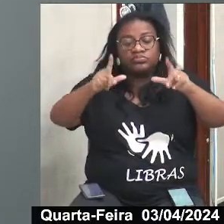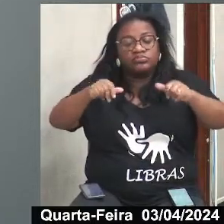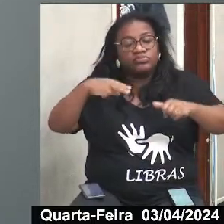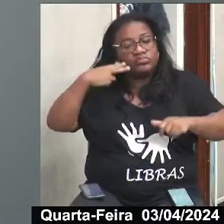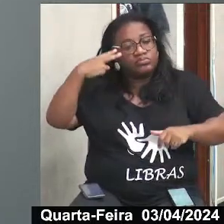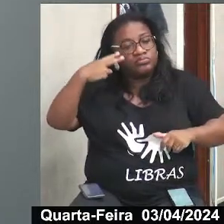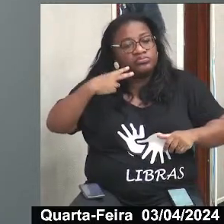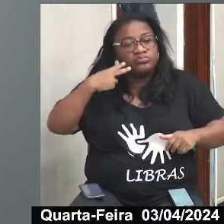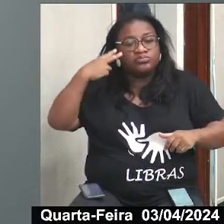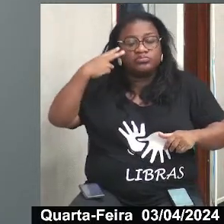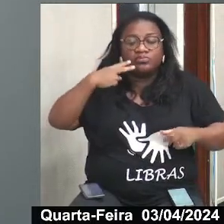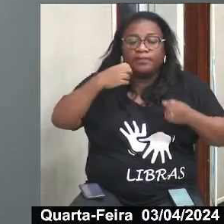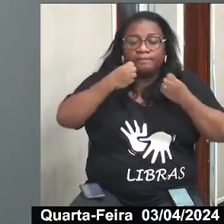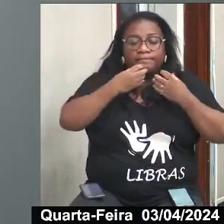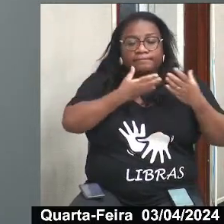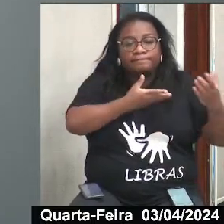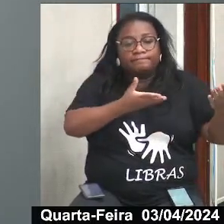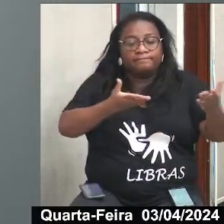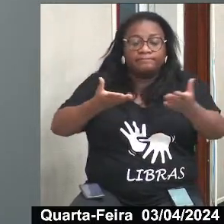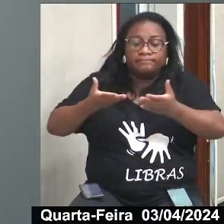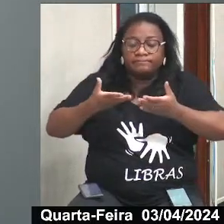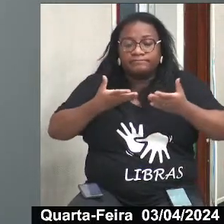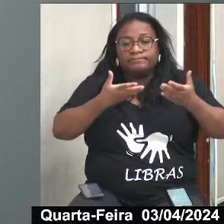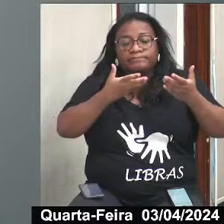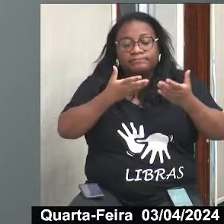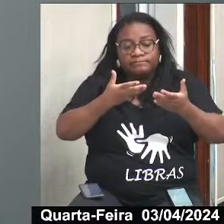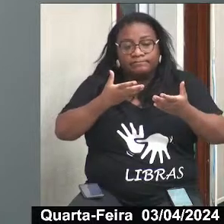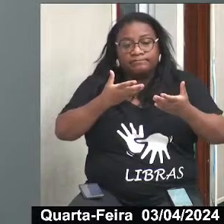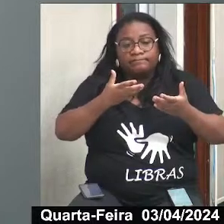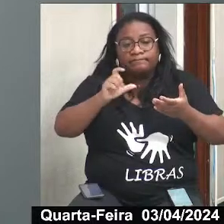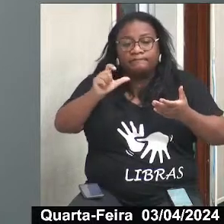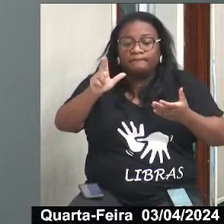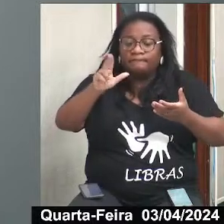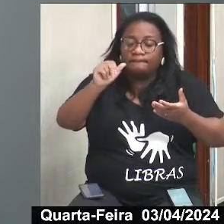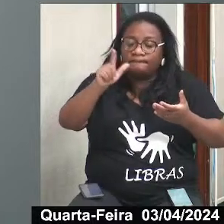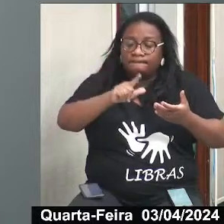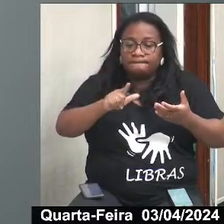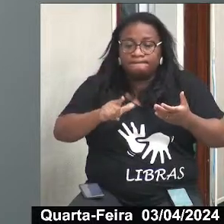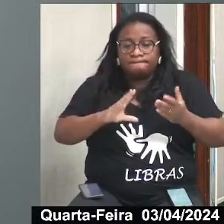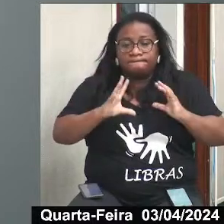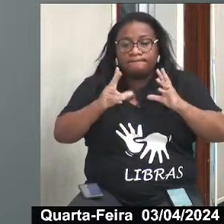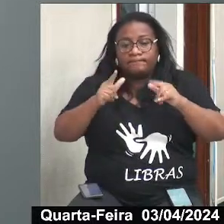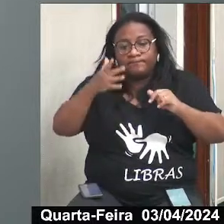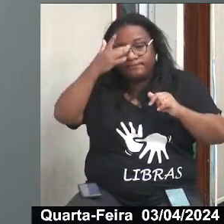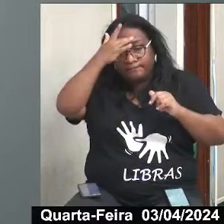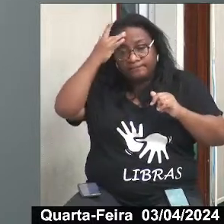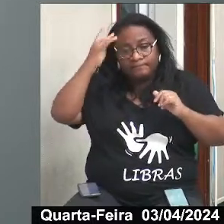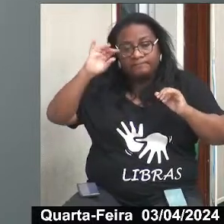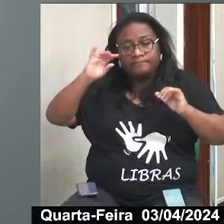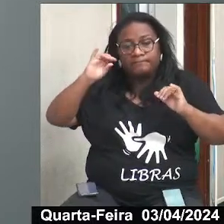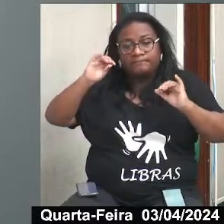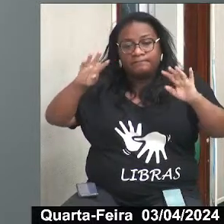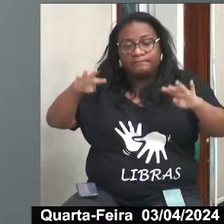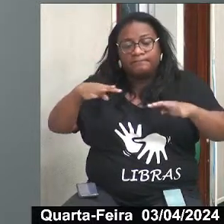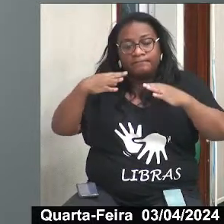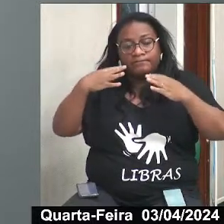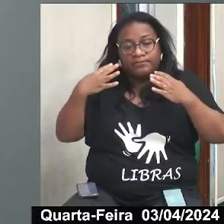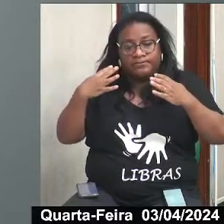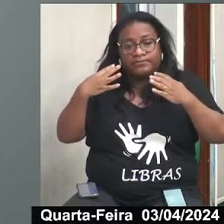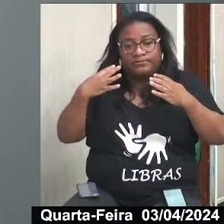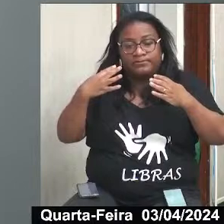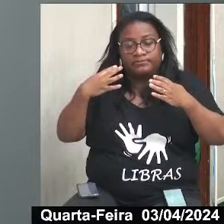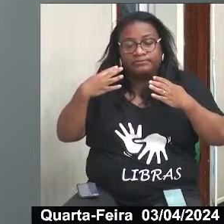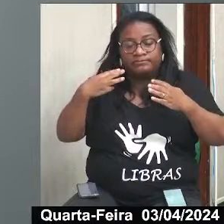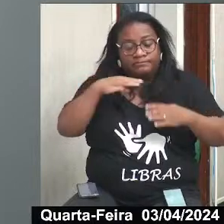vereadores, vereadora. Seja bem-vindo, vereador Luiz do Depósito. público presente, internautas que nos